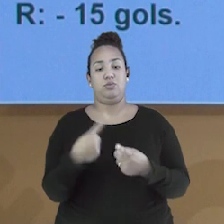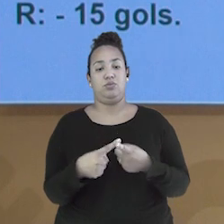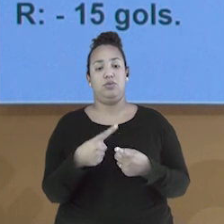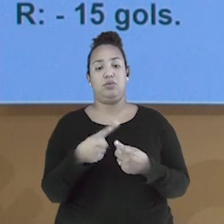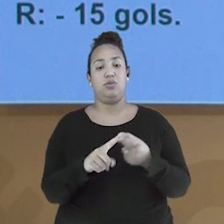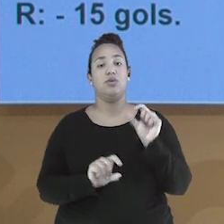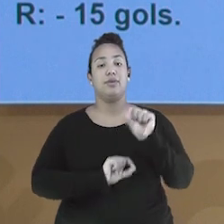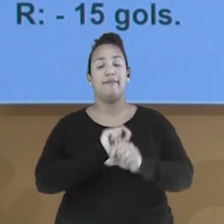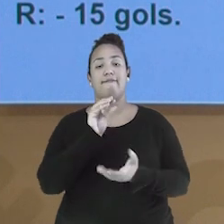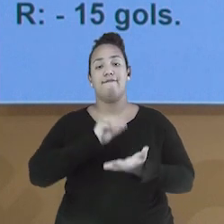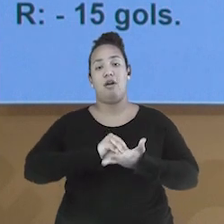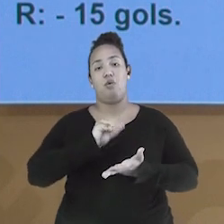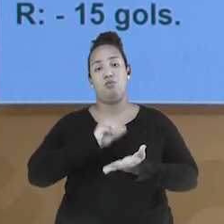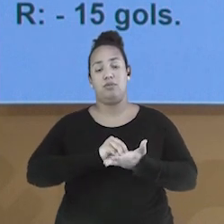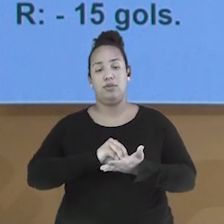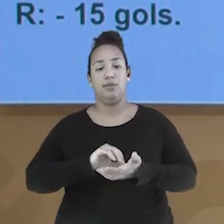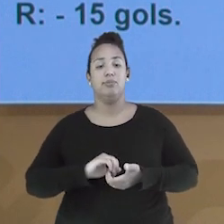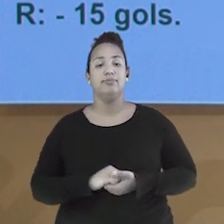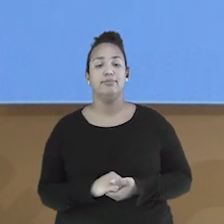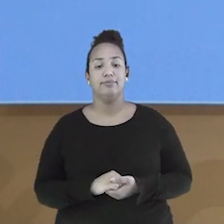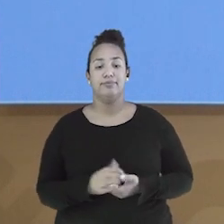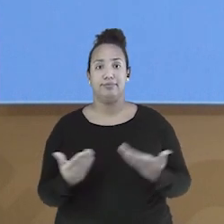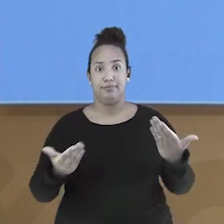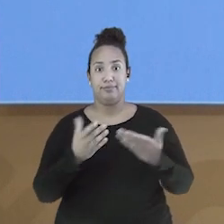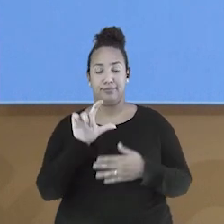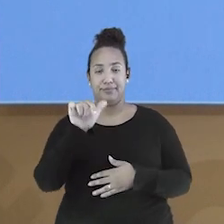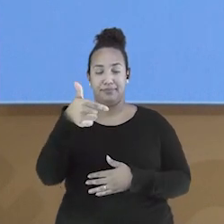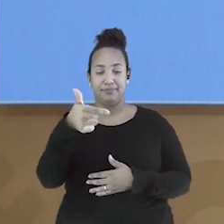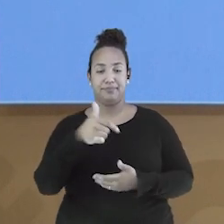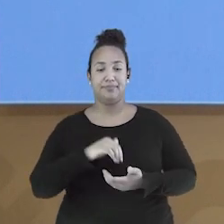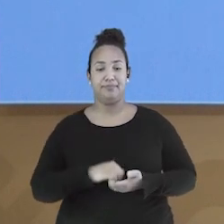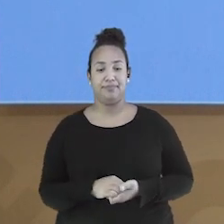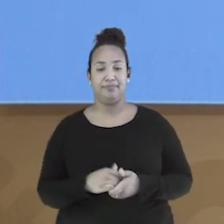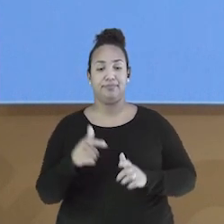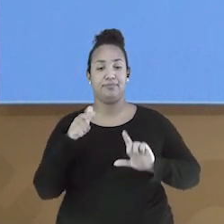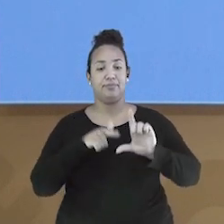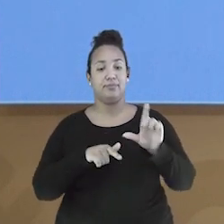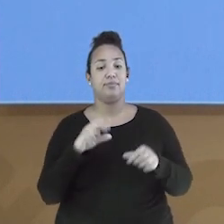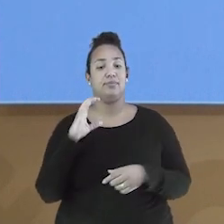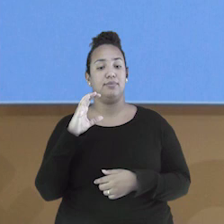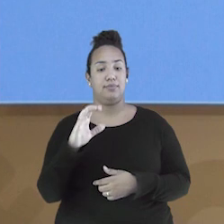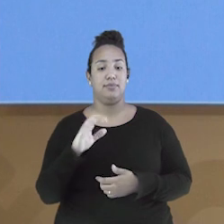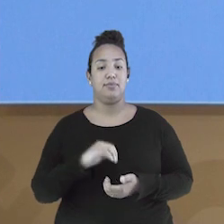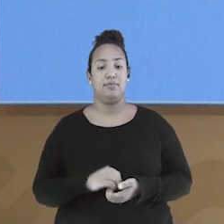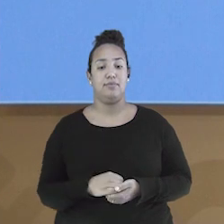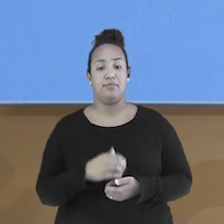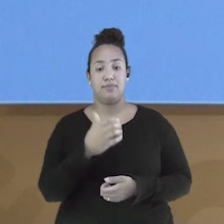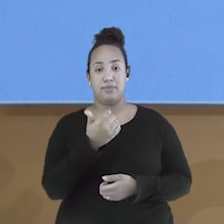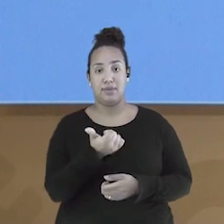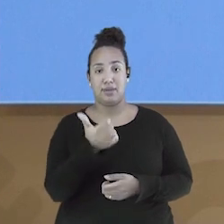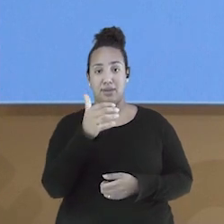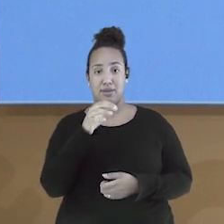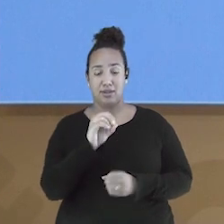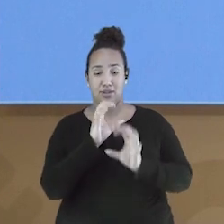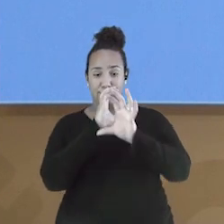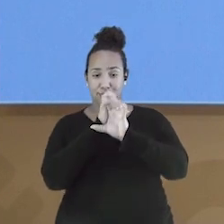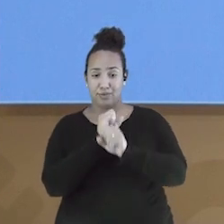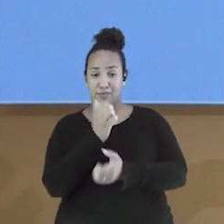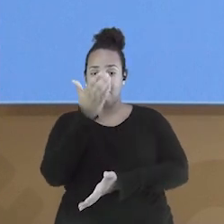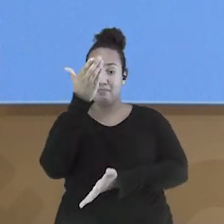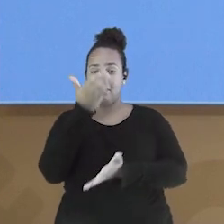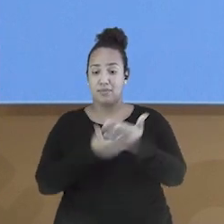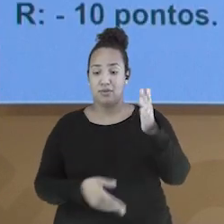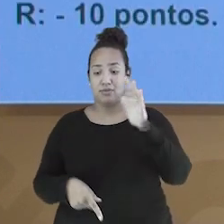saldo negativo. Vamos para o próximo. Letra C. 10 pontos perdidos por uma equipe